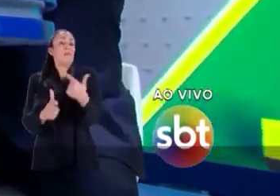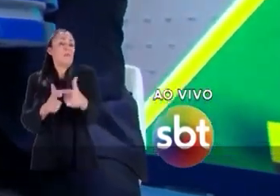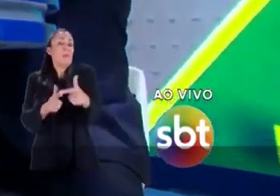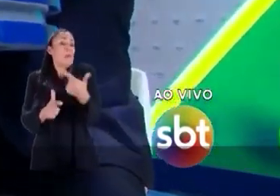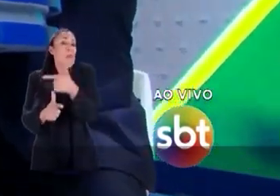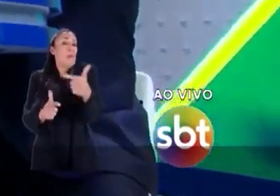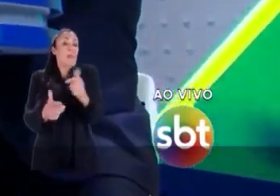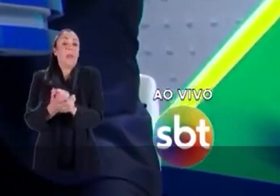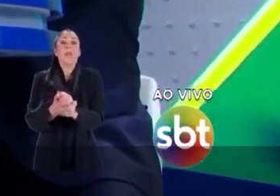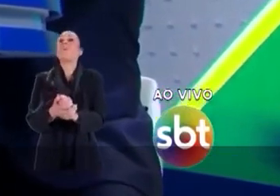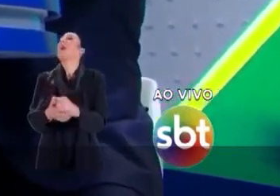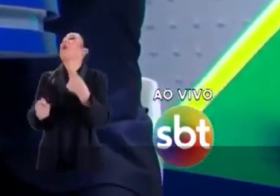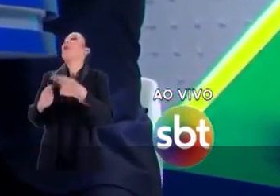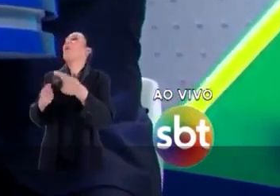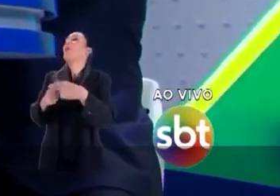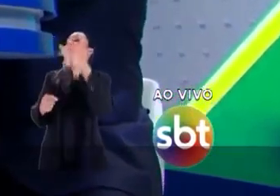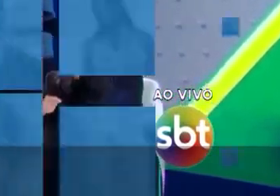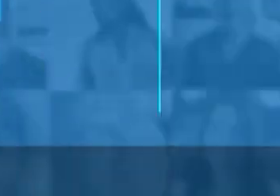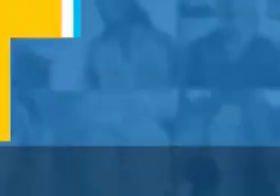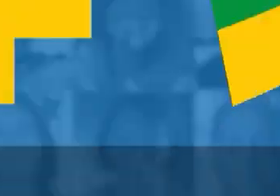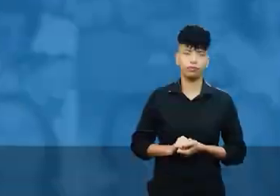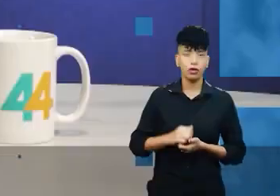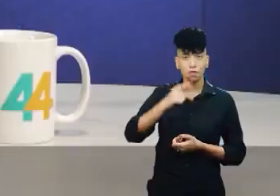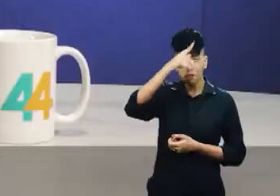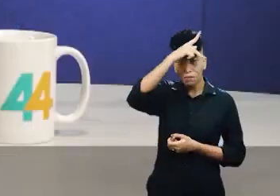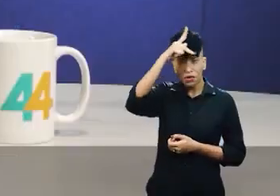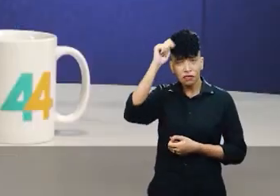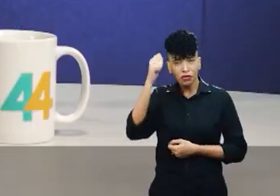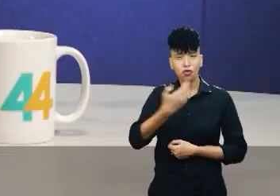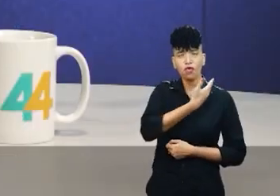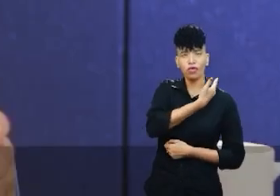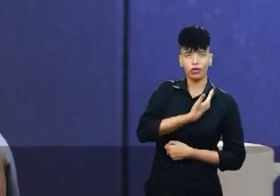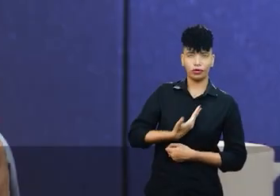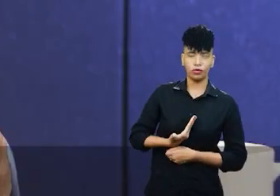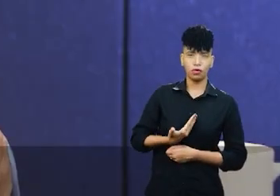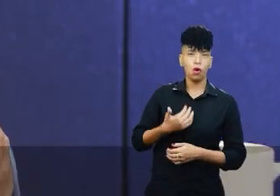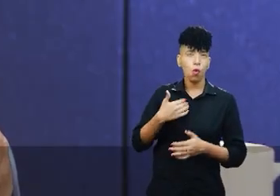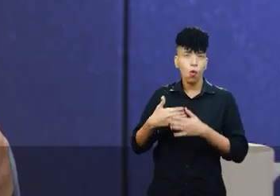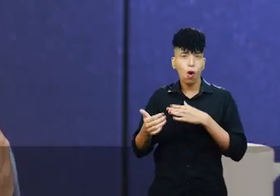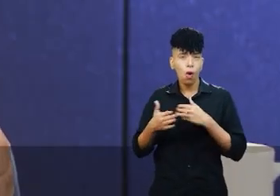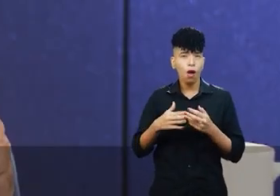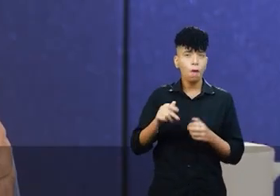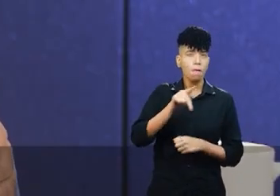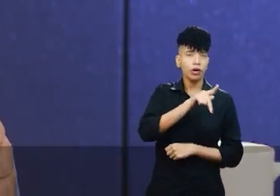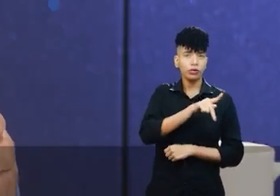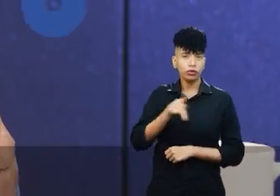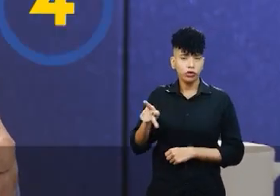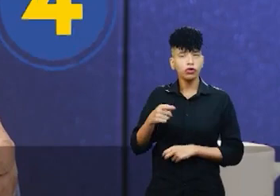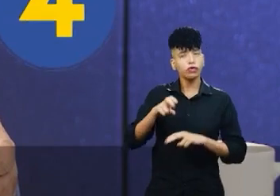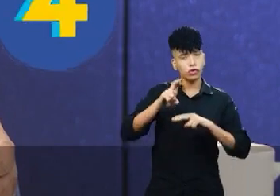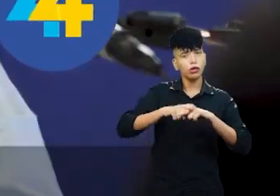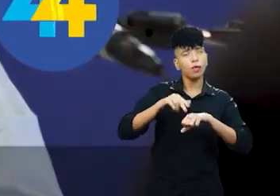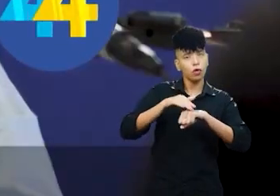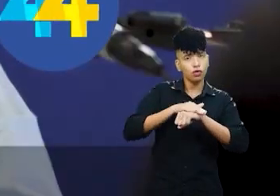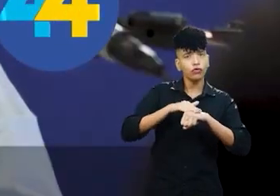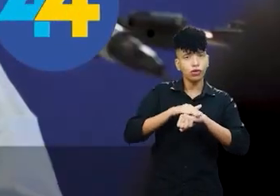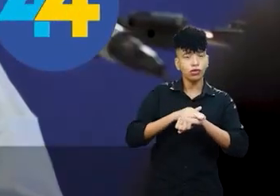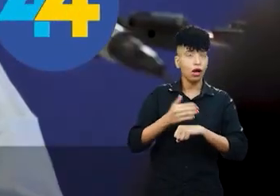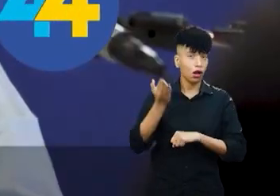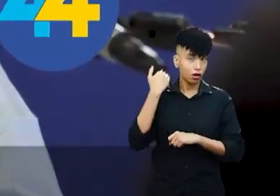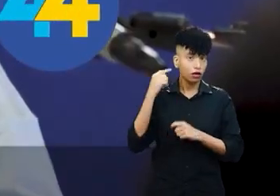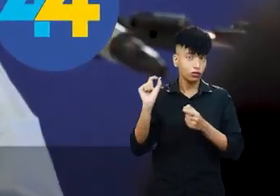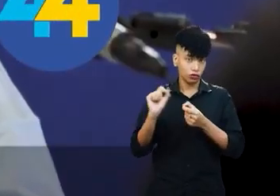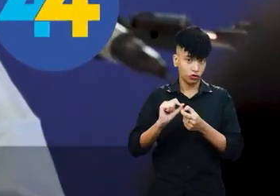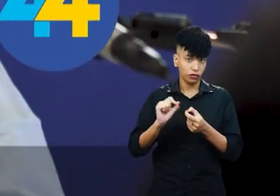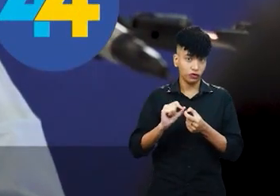me reunir com prefeitos e governadores. Qualquer que seja o presidente, eu vou sentar para conversar. Foi assim que a gente fez aqui. Eu fui